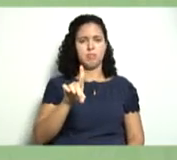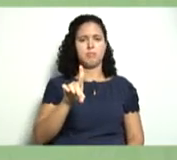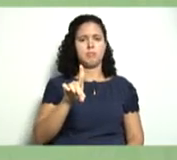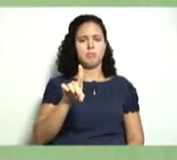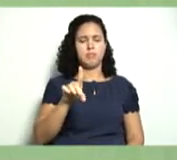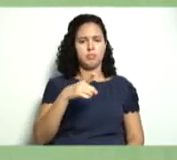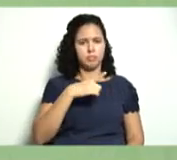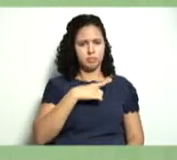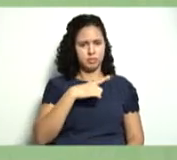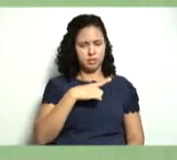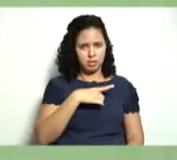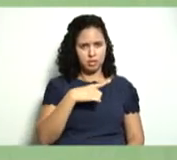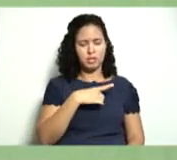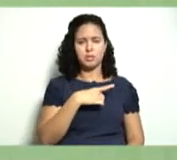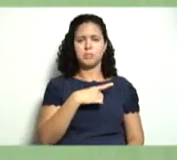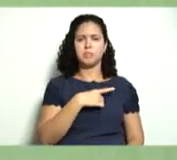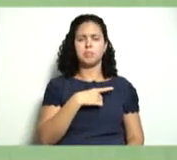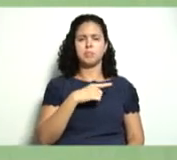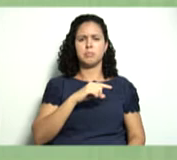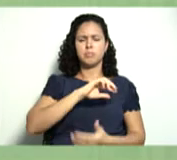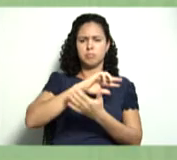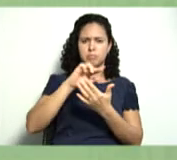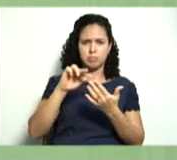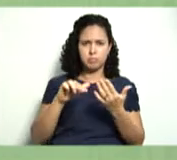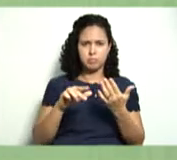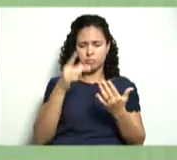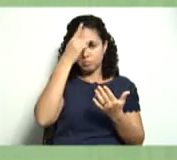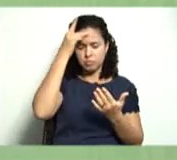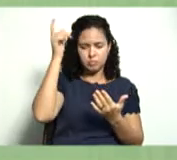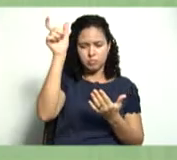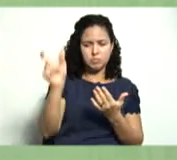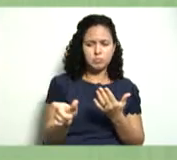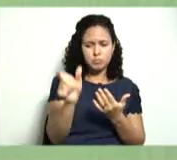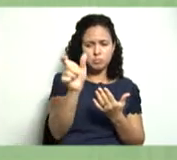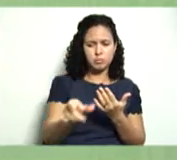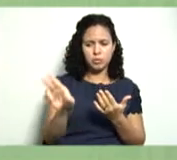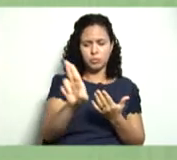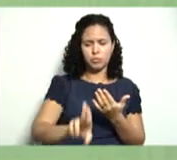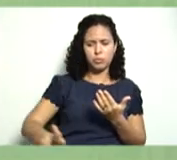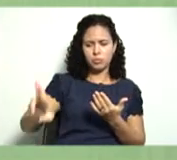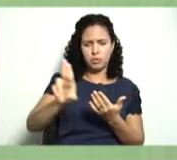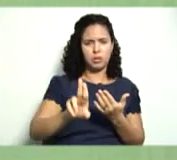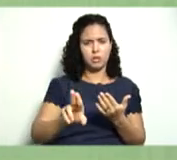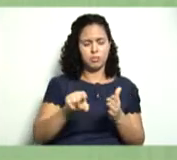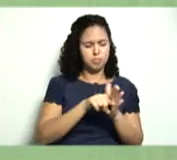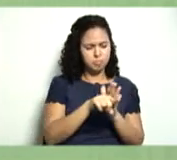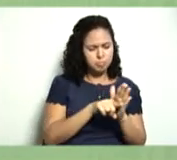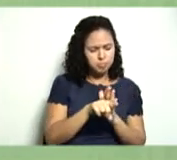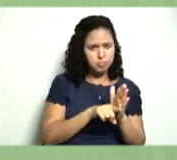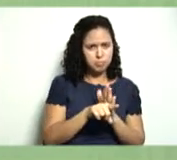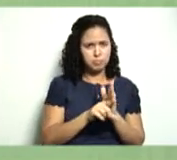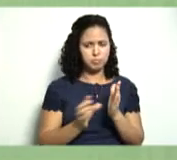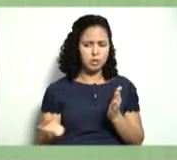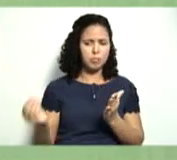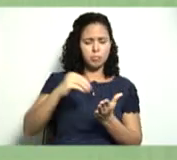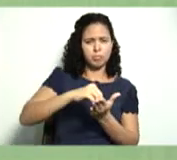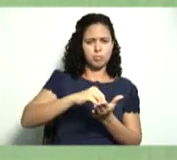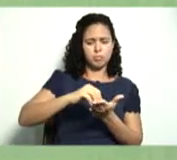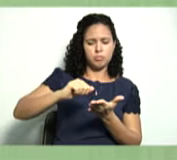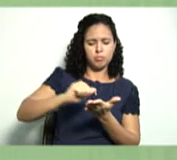interface para que seus clientes possam concluir incluir alterar e consultar dados